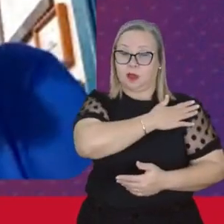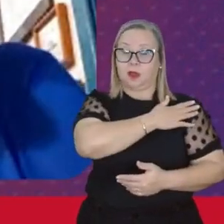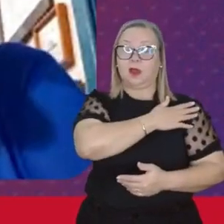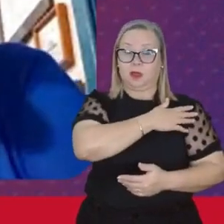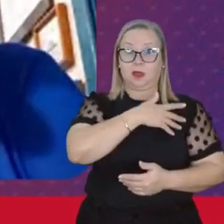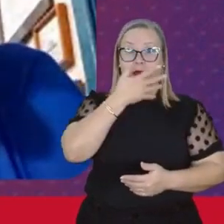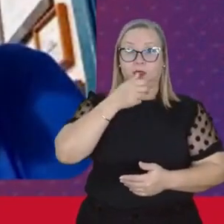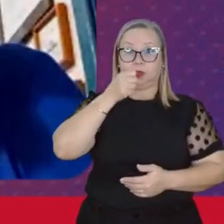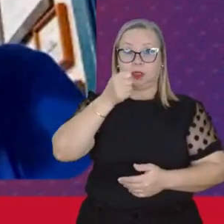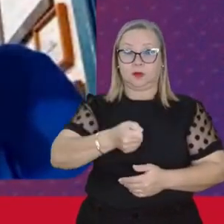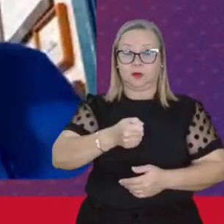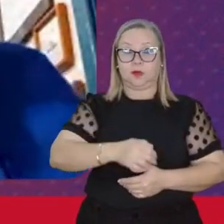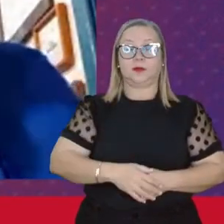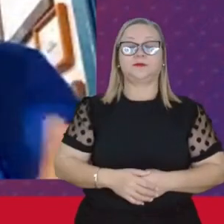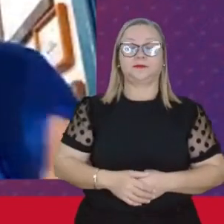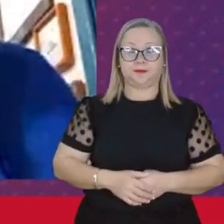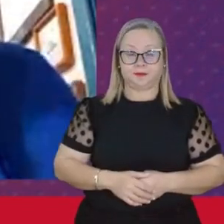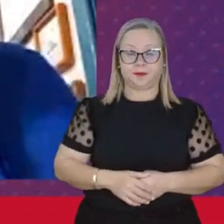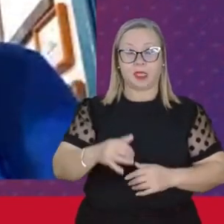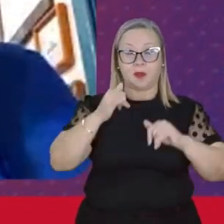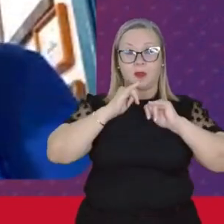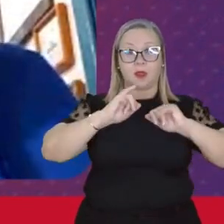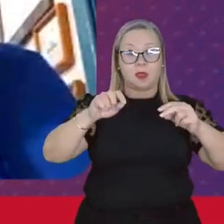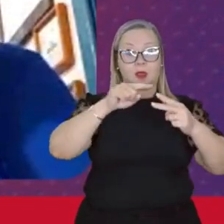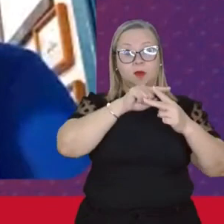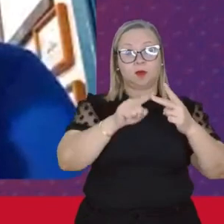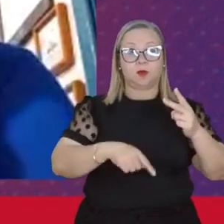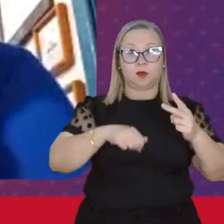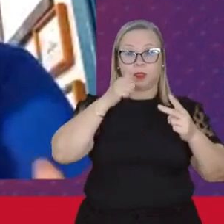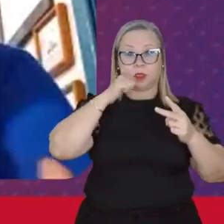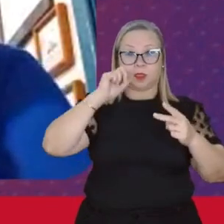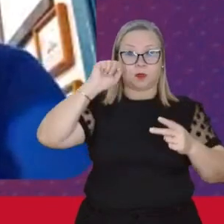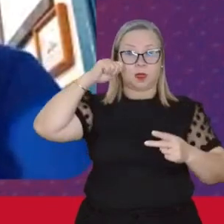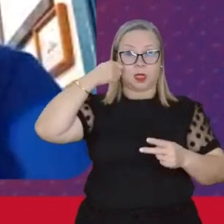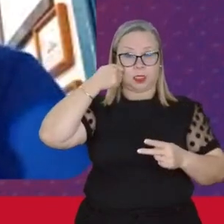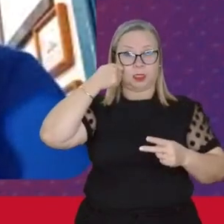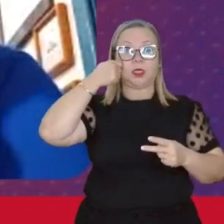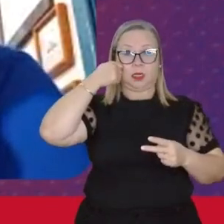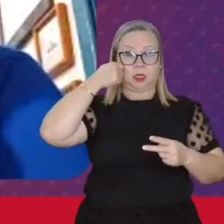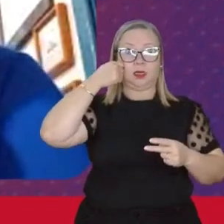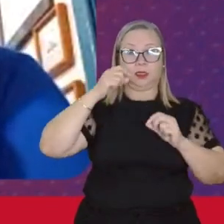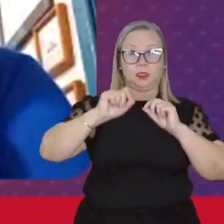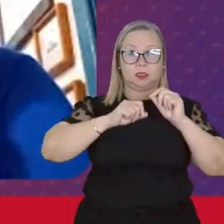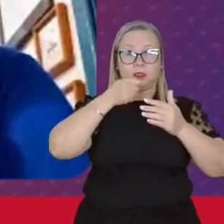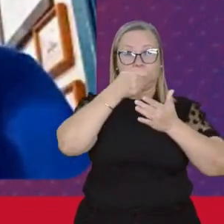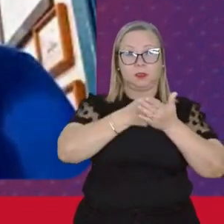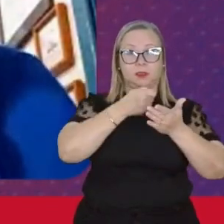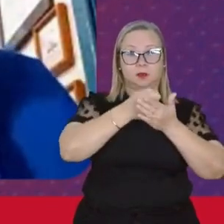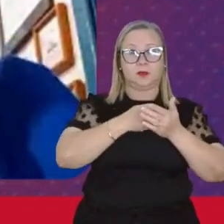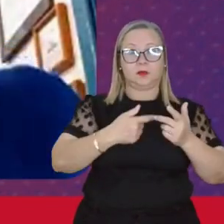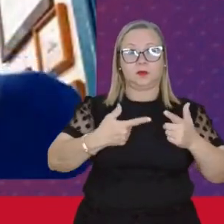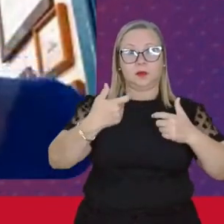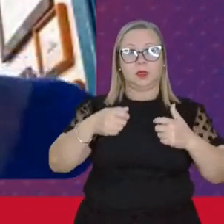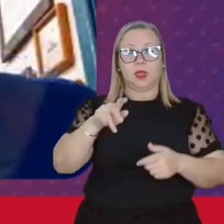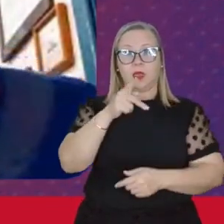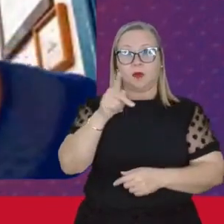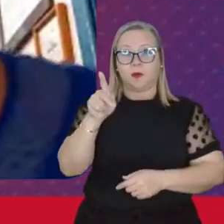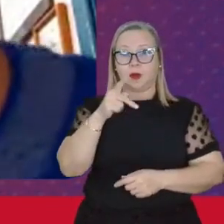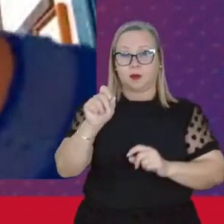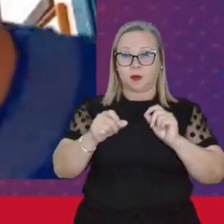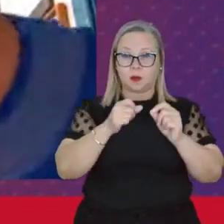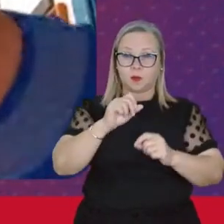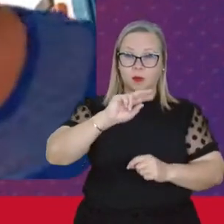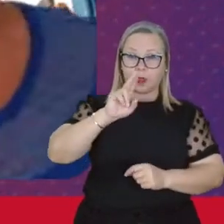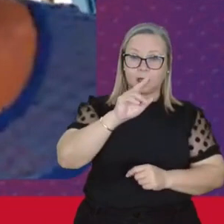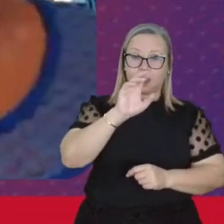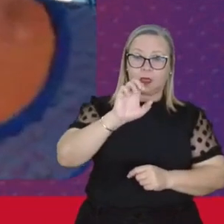E eu vou citar duas dessas mulheres negras que eram da guerrilha do Araguaia. Uma é Elianeira de